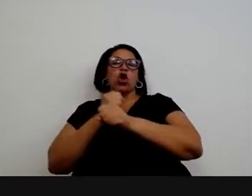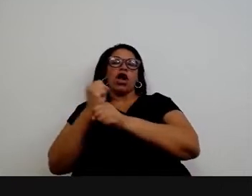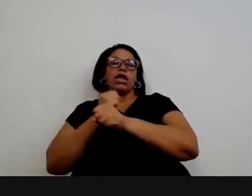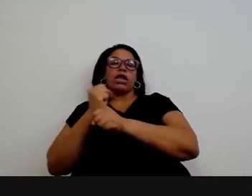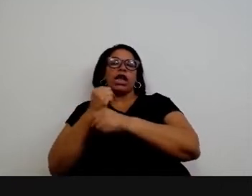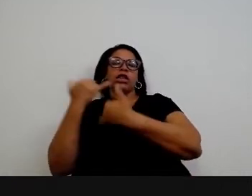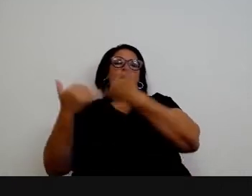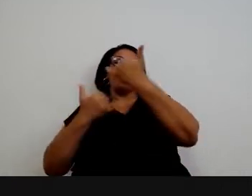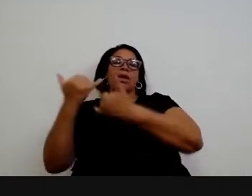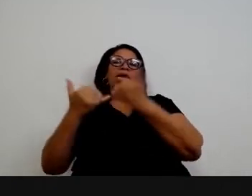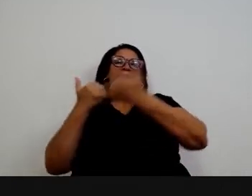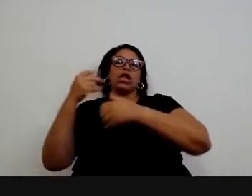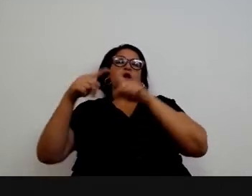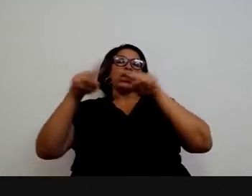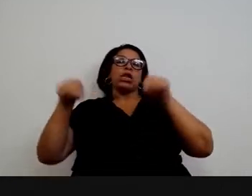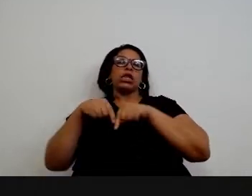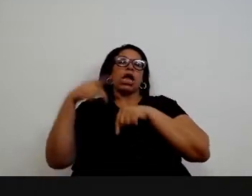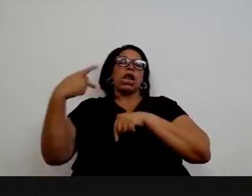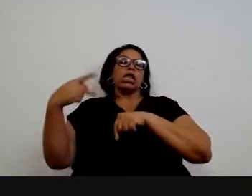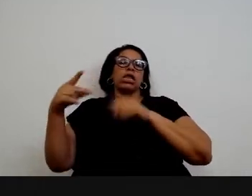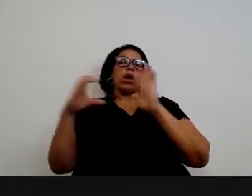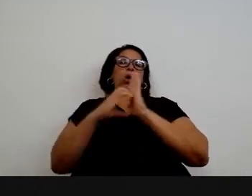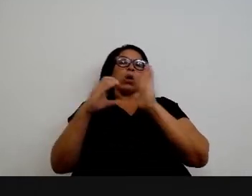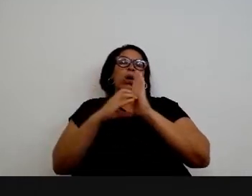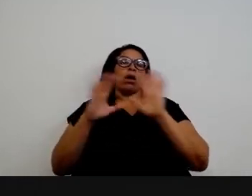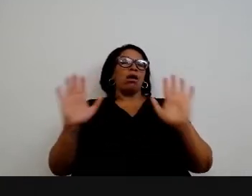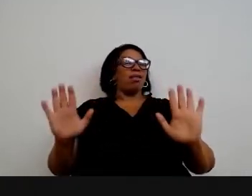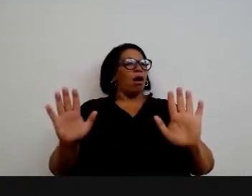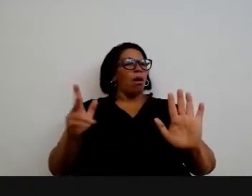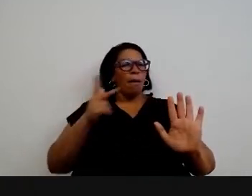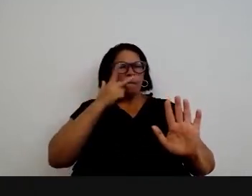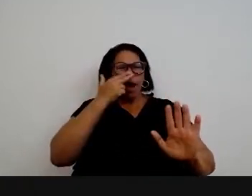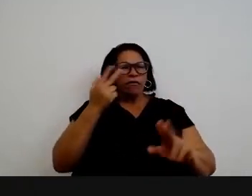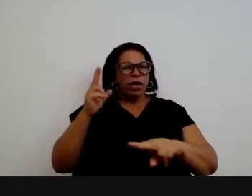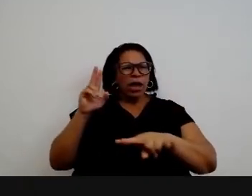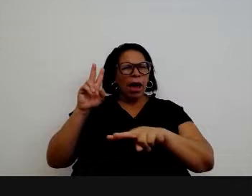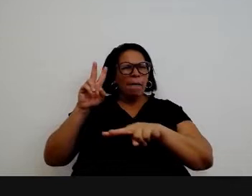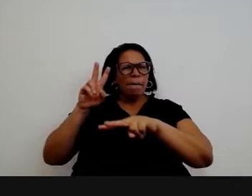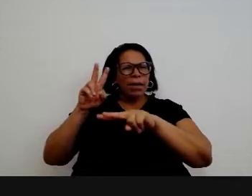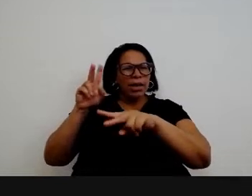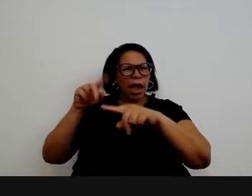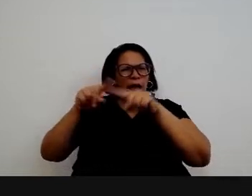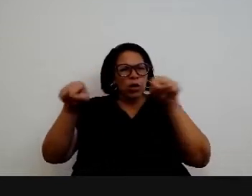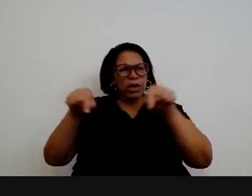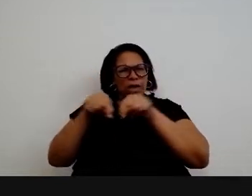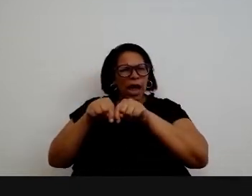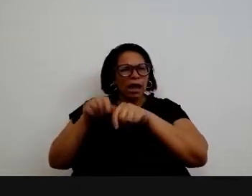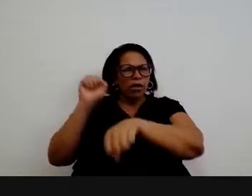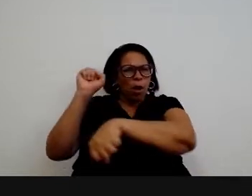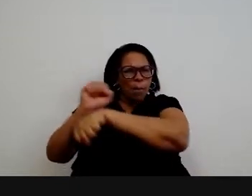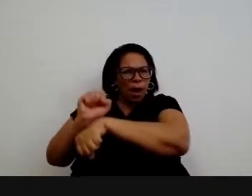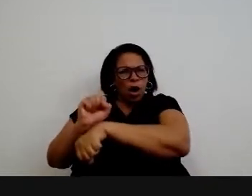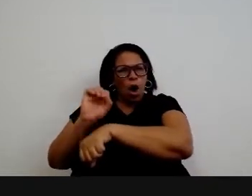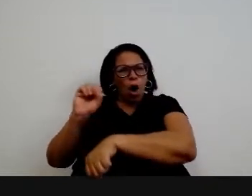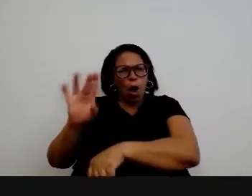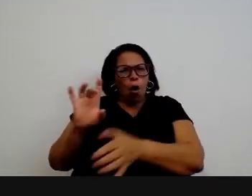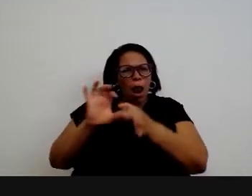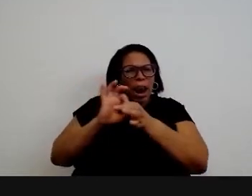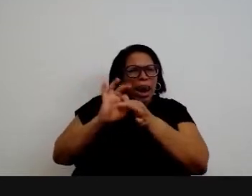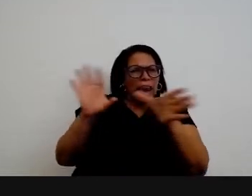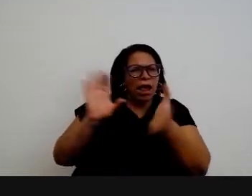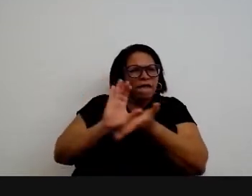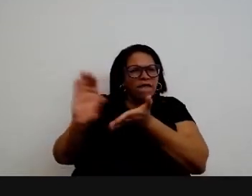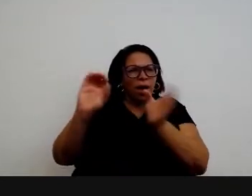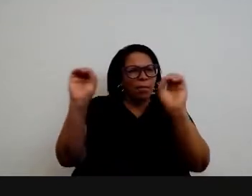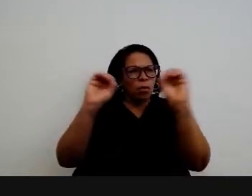jogando paciência na sua sala. Falei, cara, pera um pouquinho, você quer me prender na minha sala ou você só não quer liberar recurso?